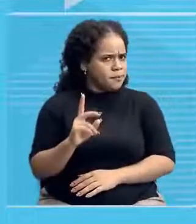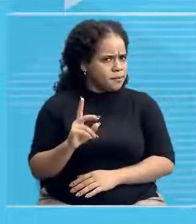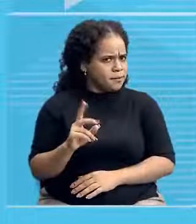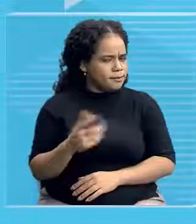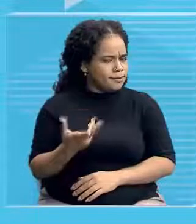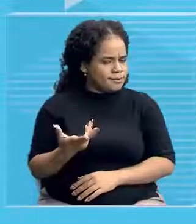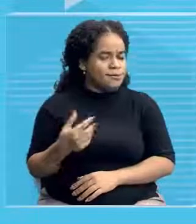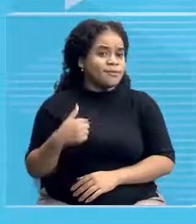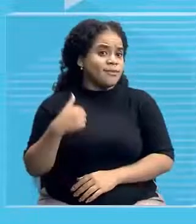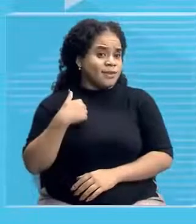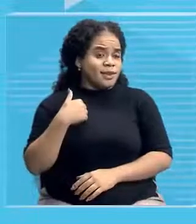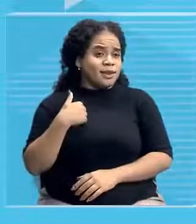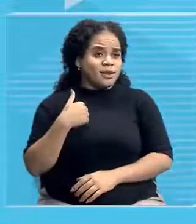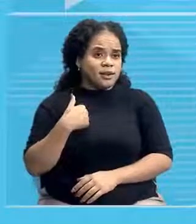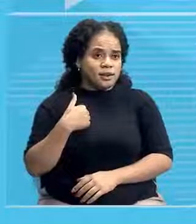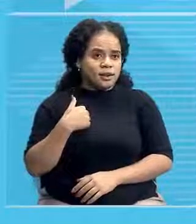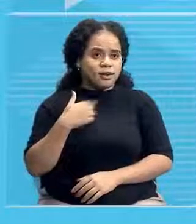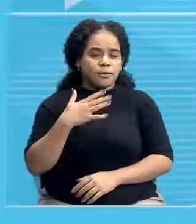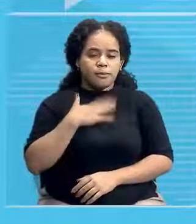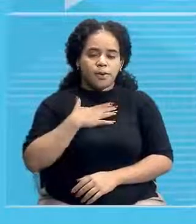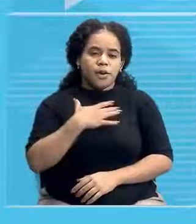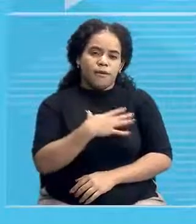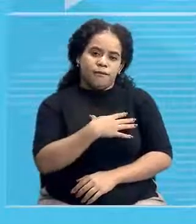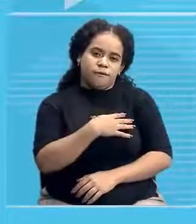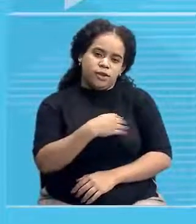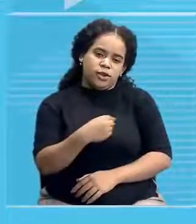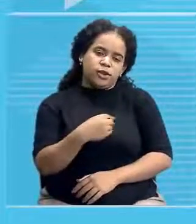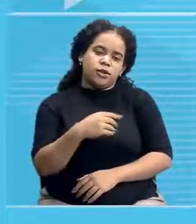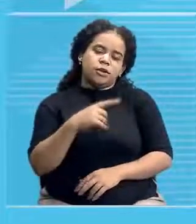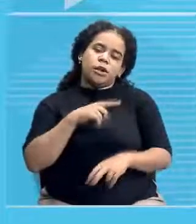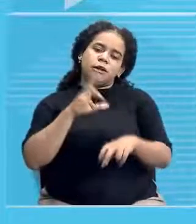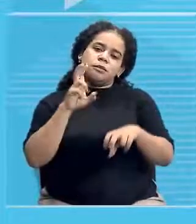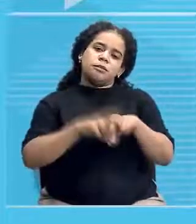Eu mesmo, minha filha está sentada no sofá,